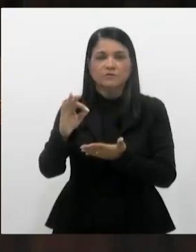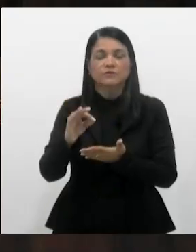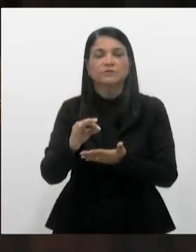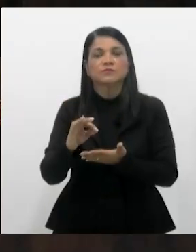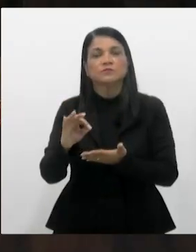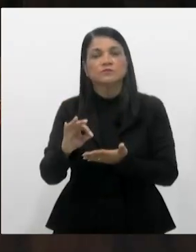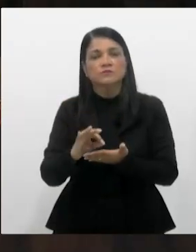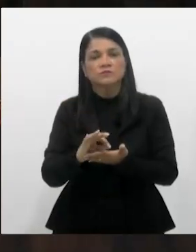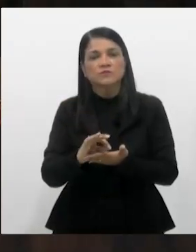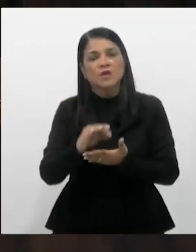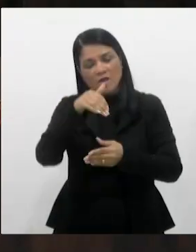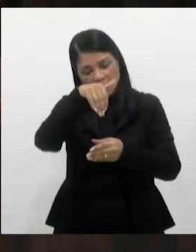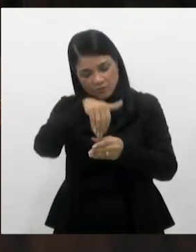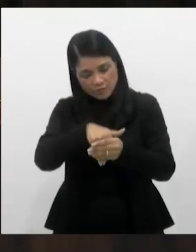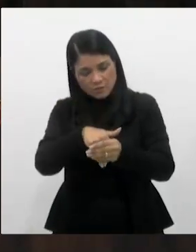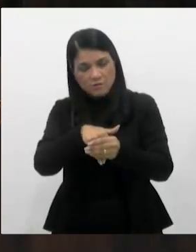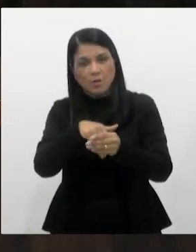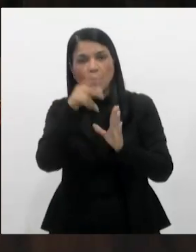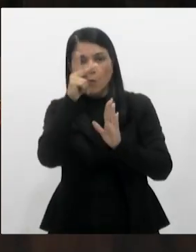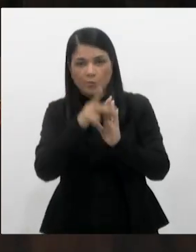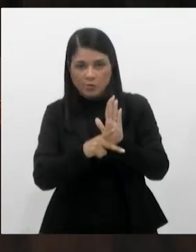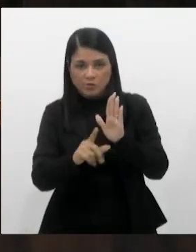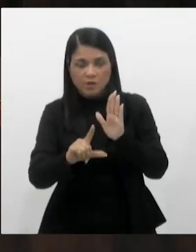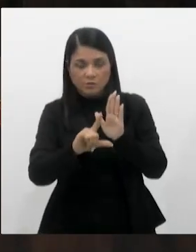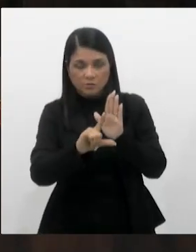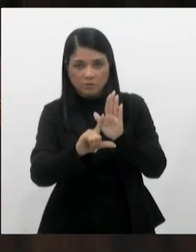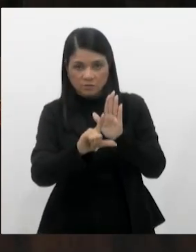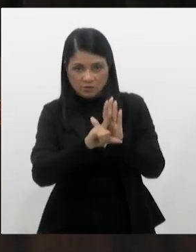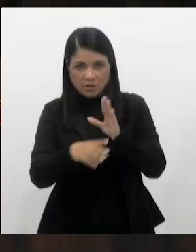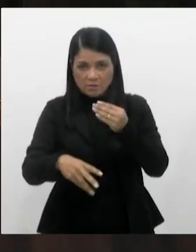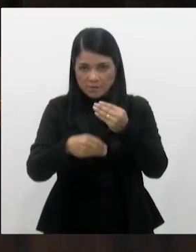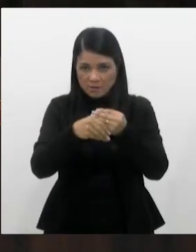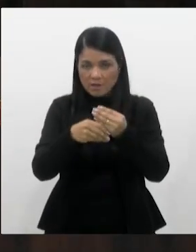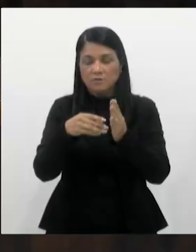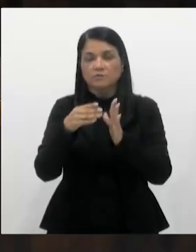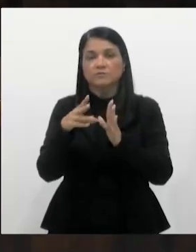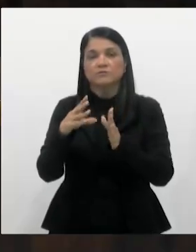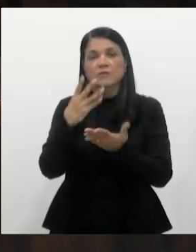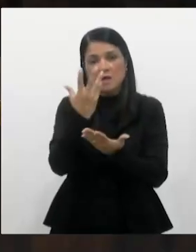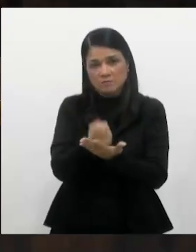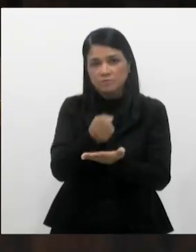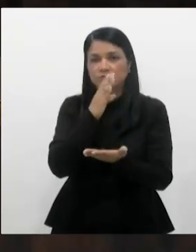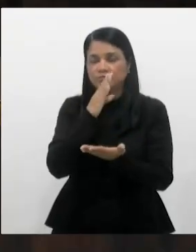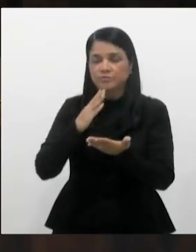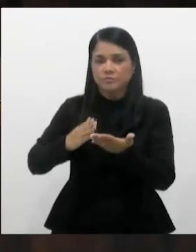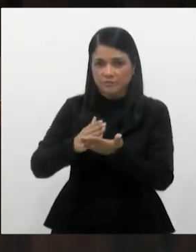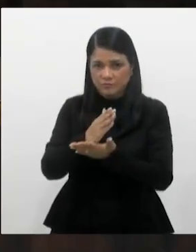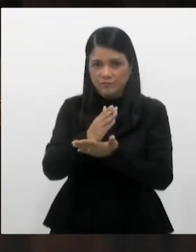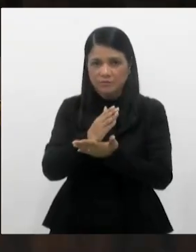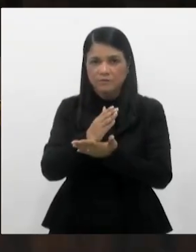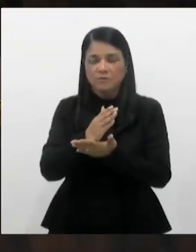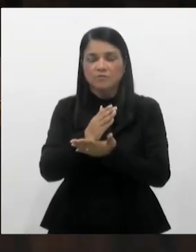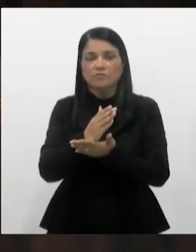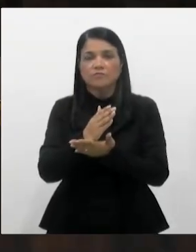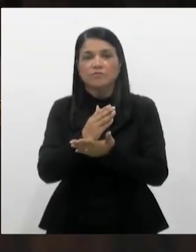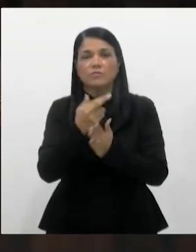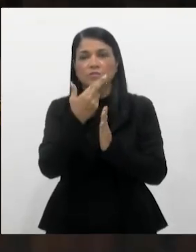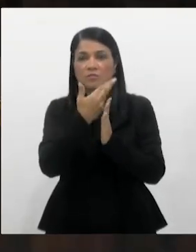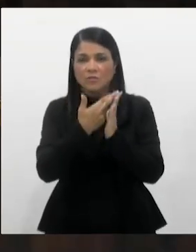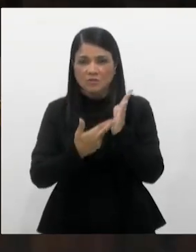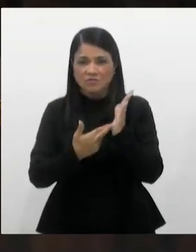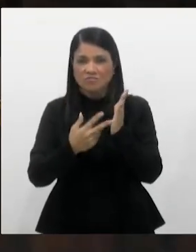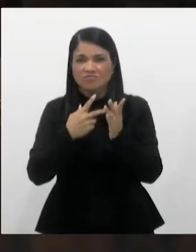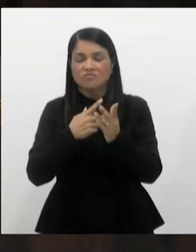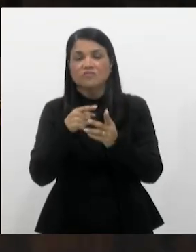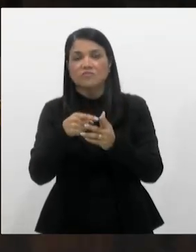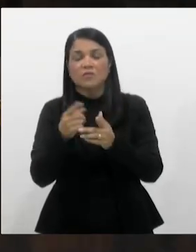Aprovado. Em votação, o projeto assim emendado. Os senhores que aprovam permanecem como estão. Aprovado. A redenção do vencido